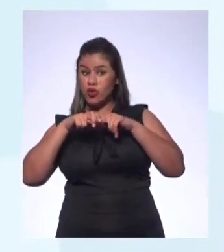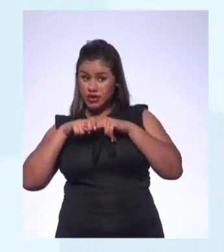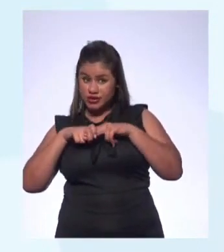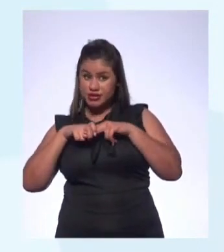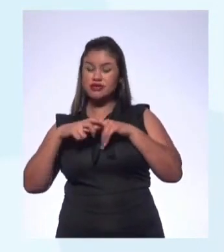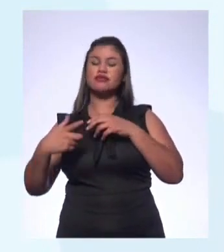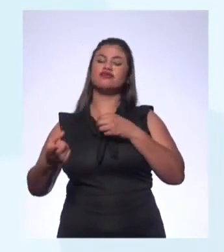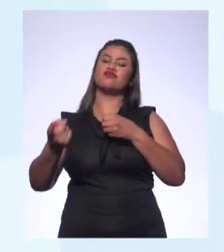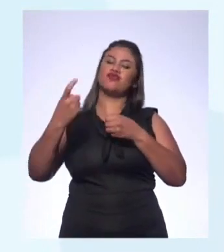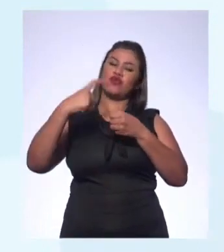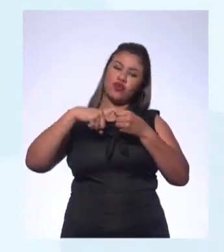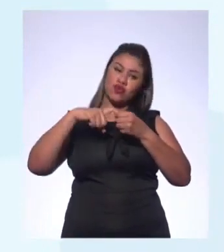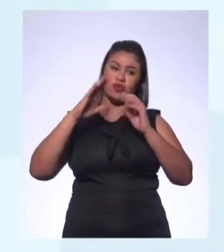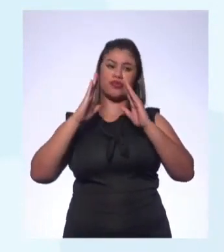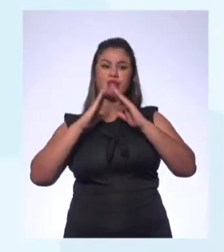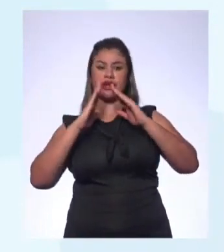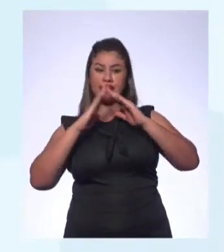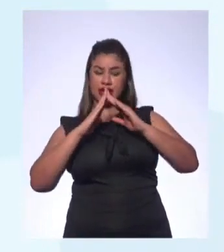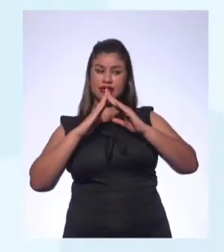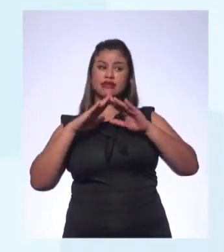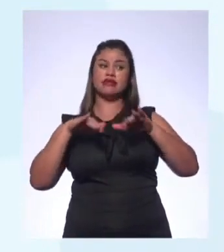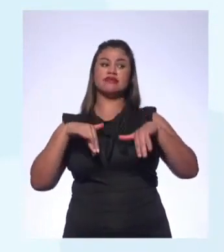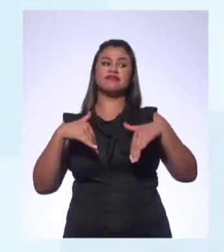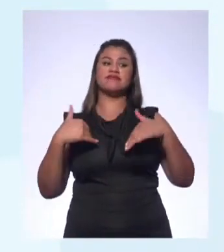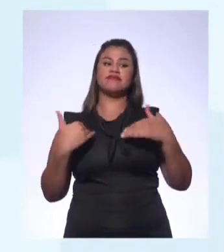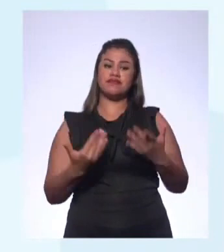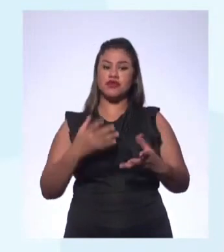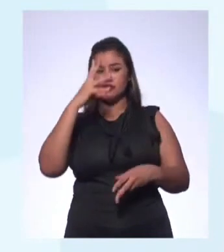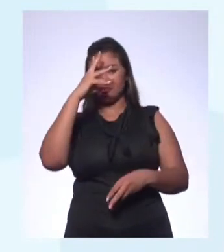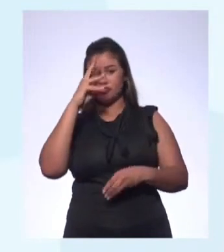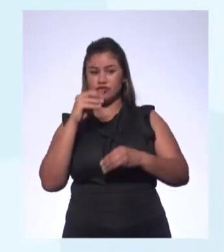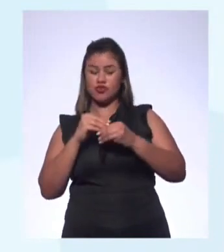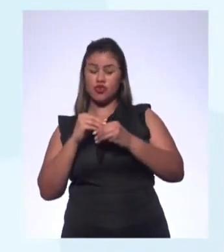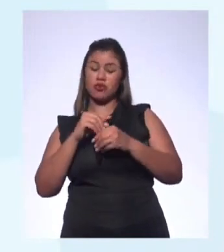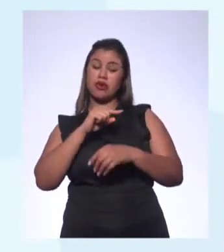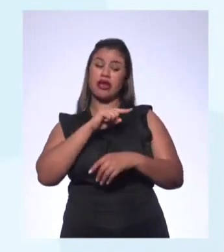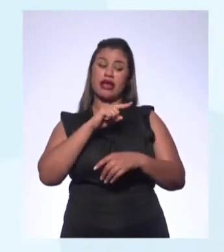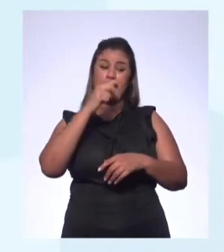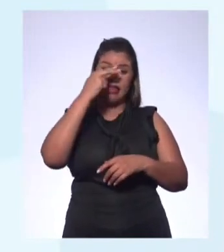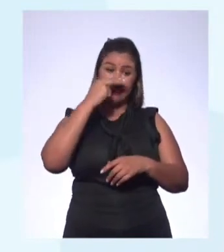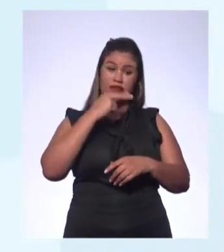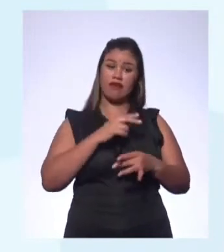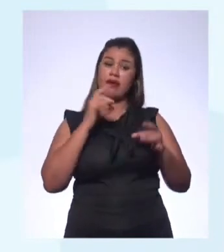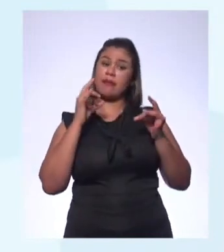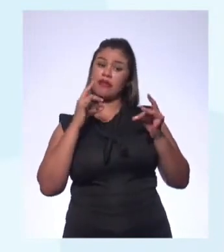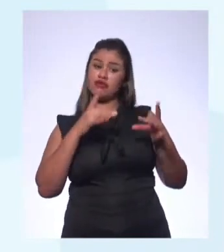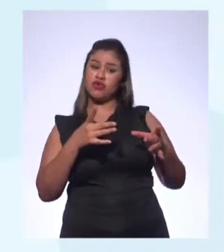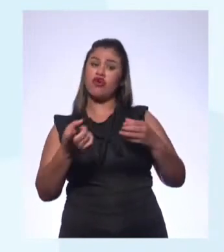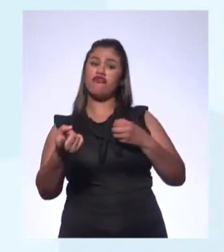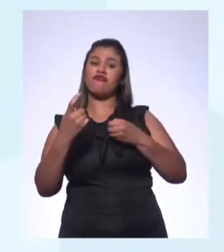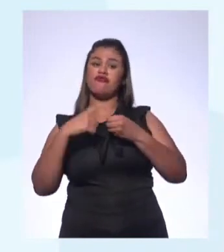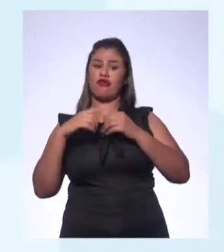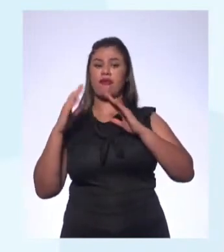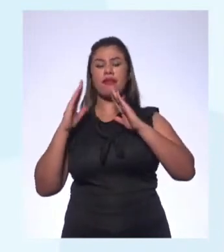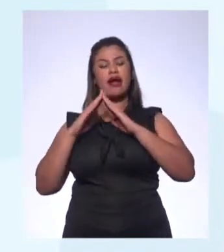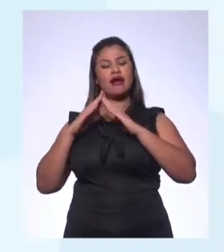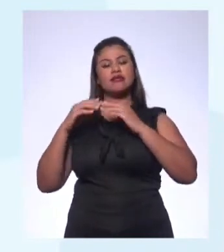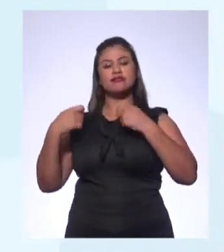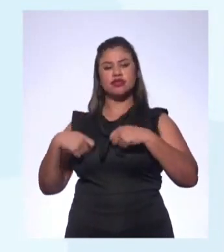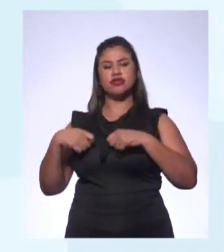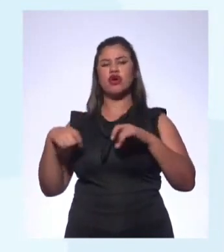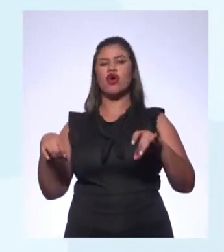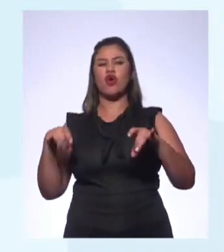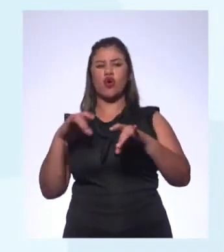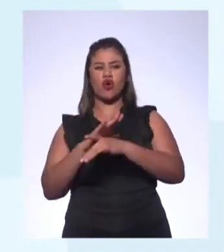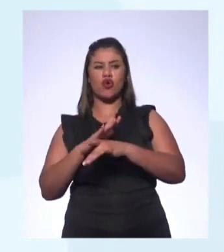tiveram que voltar para casa. Então, eu concluo que por estarem abandonados, eles têm que voltar para casa. Conclusão, volta para casa.